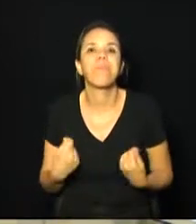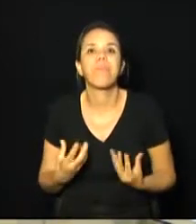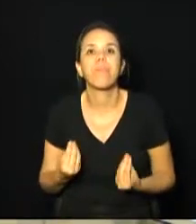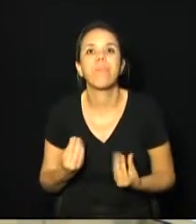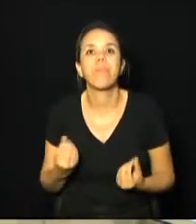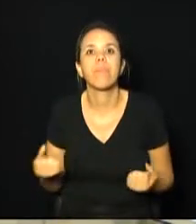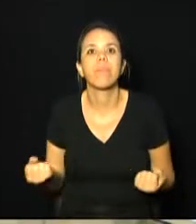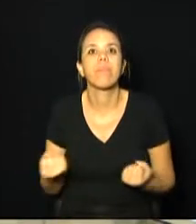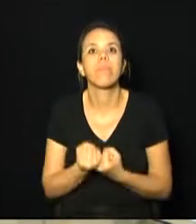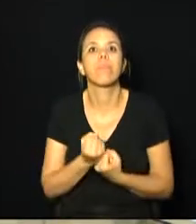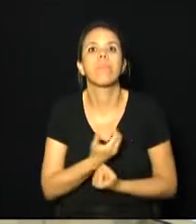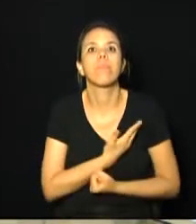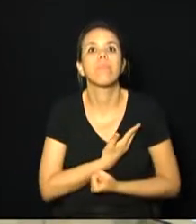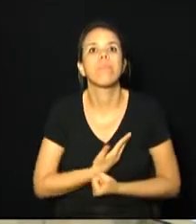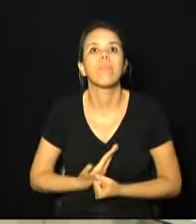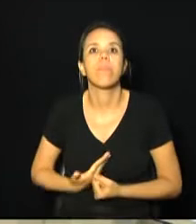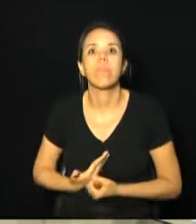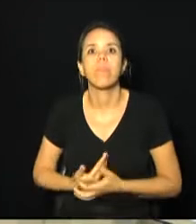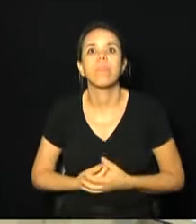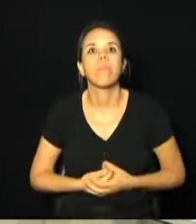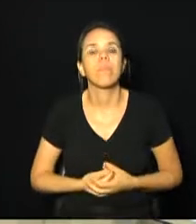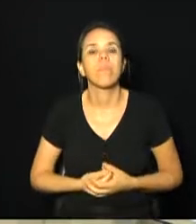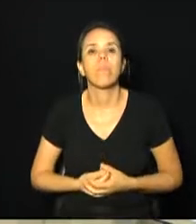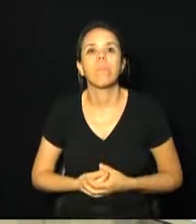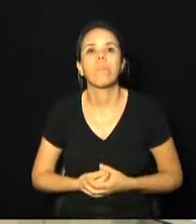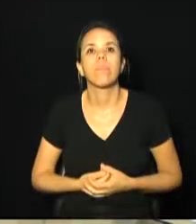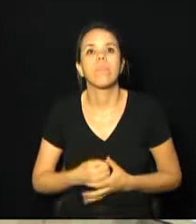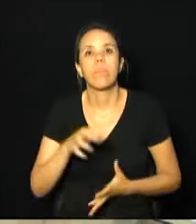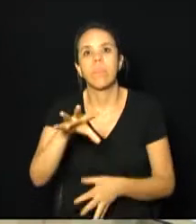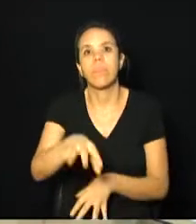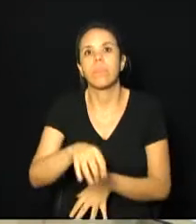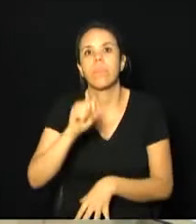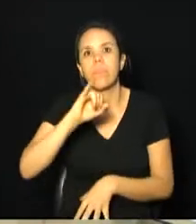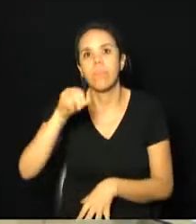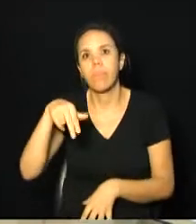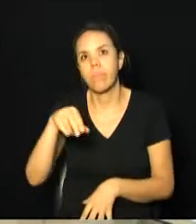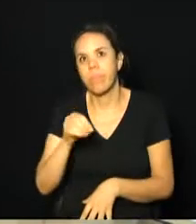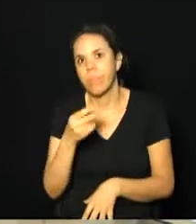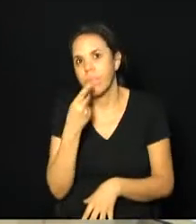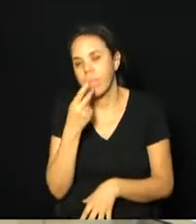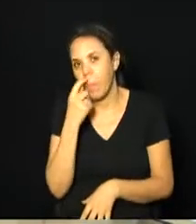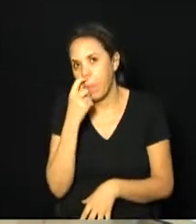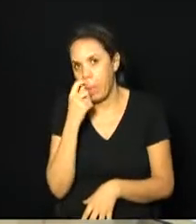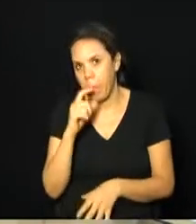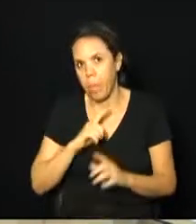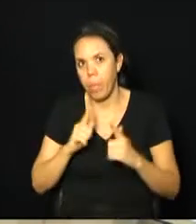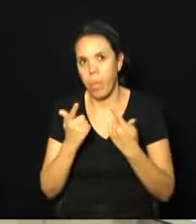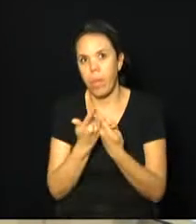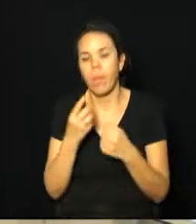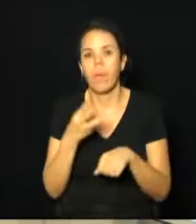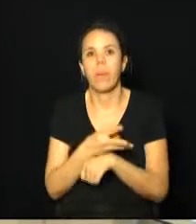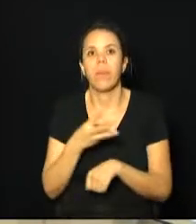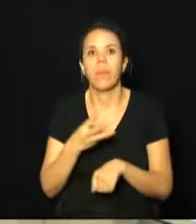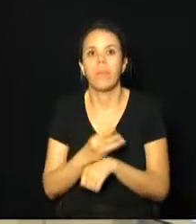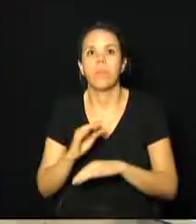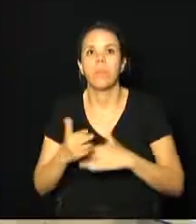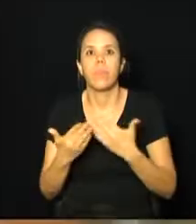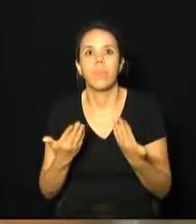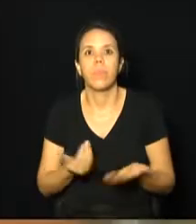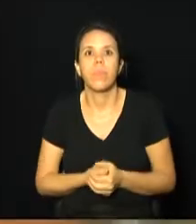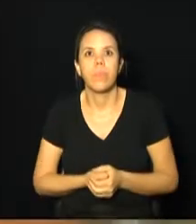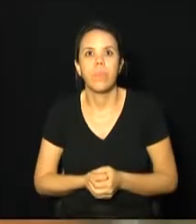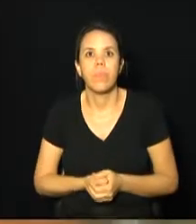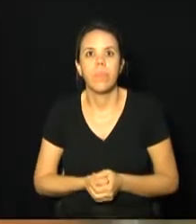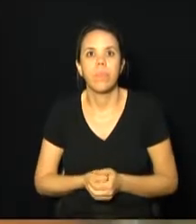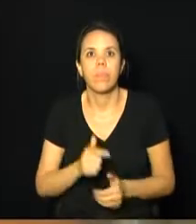muito apoio do poder público. Do Catatreco, até que o Juliano falou, a gente tem os grupos de WhatsApp no bairro